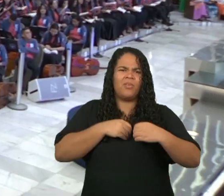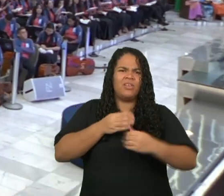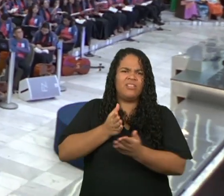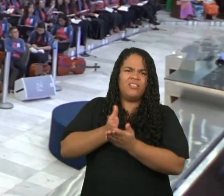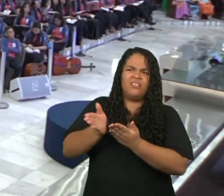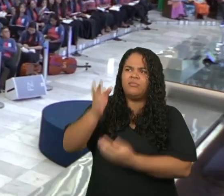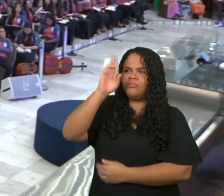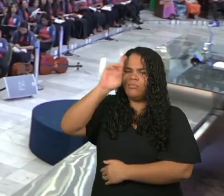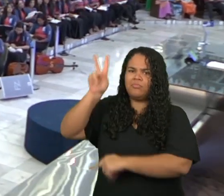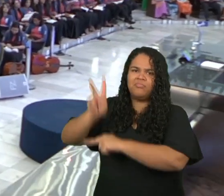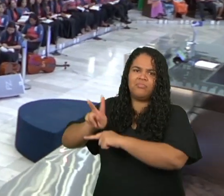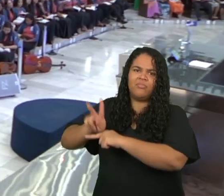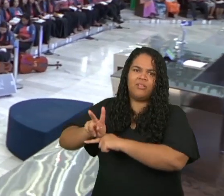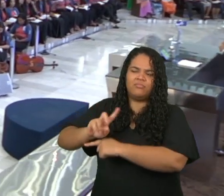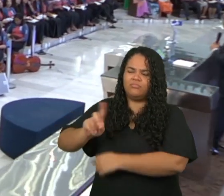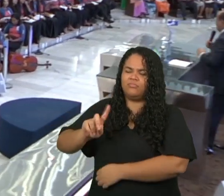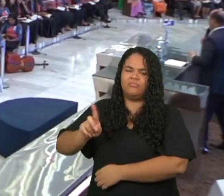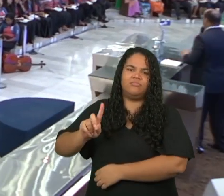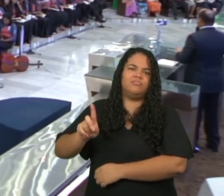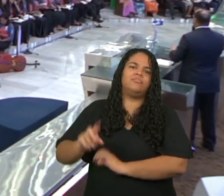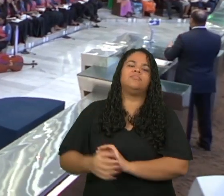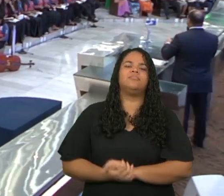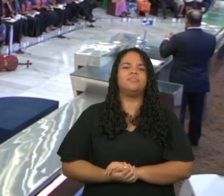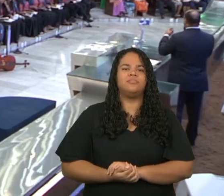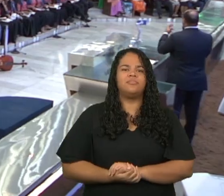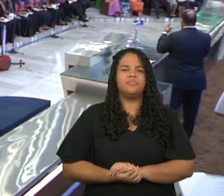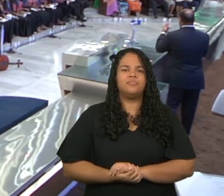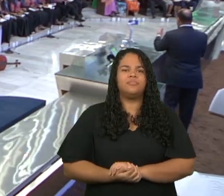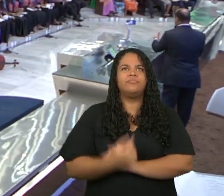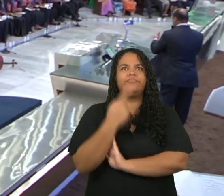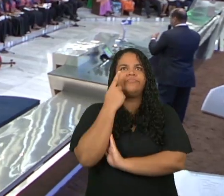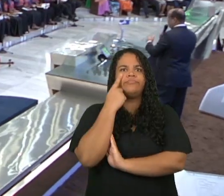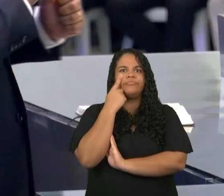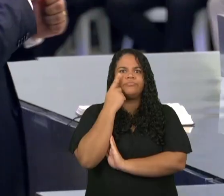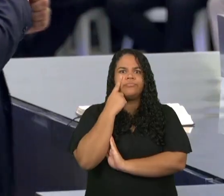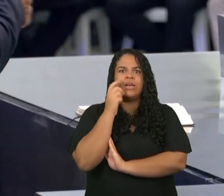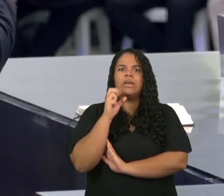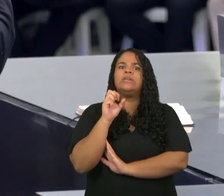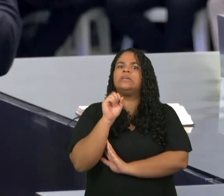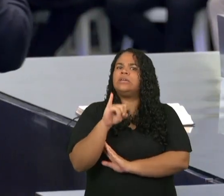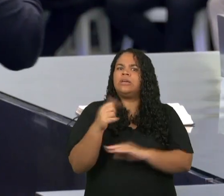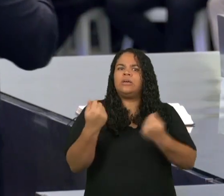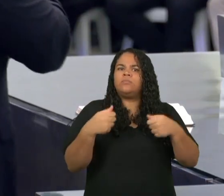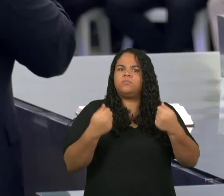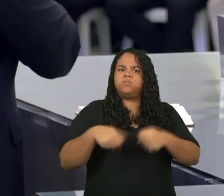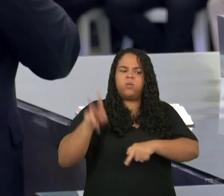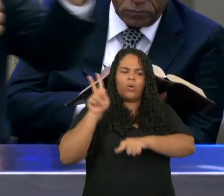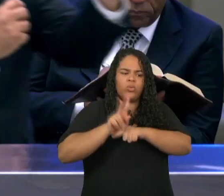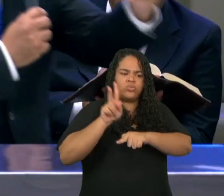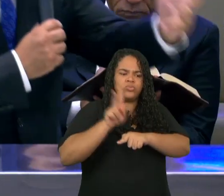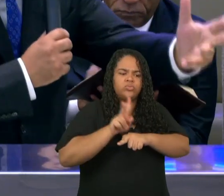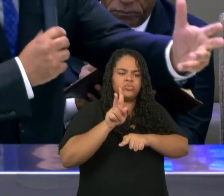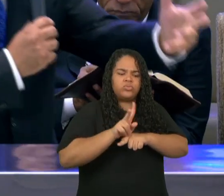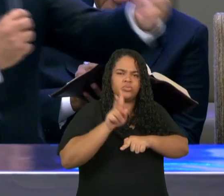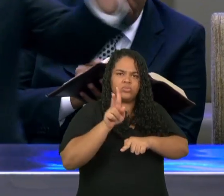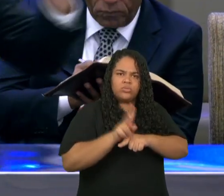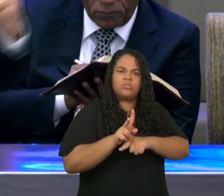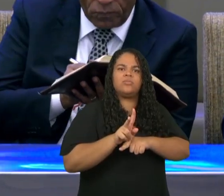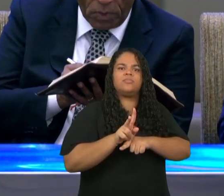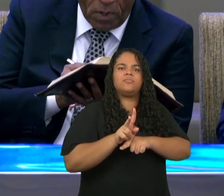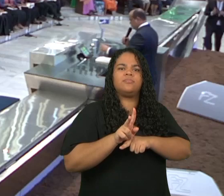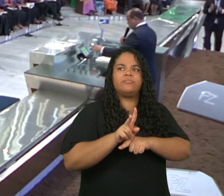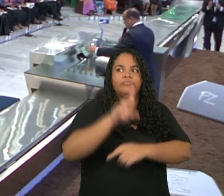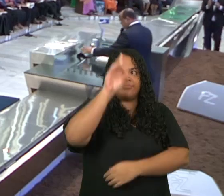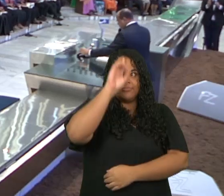Exterminada. Veja, primeiro, para ser preservado por Deus, diga comigo, para ser conservado por